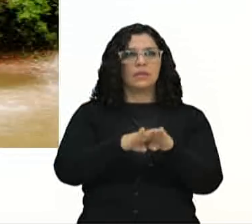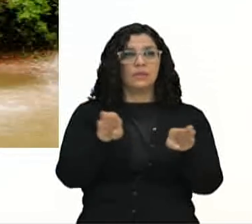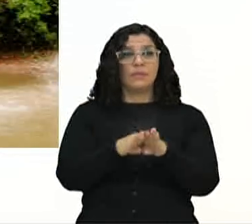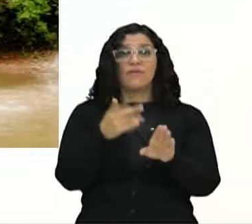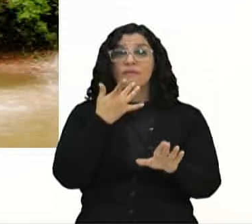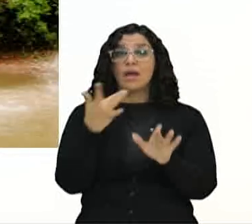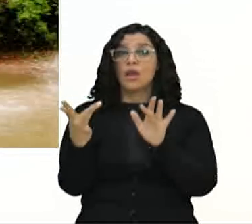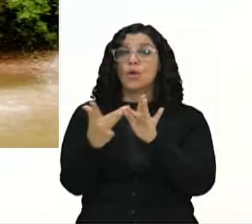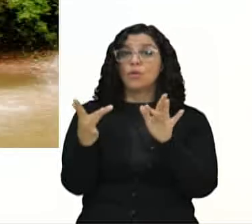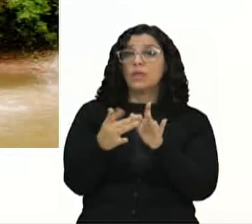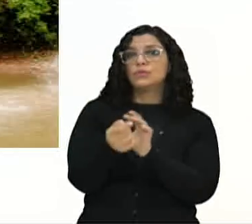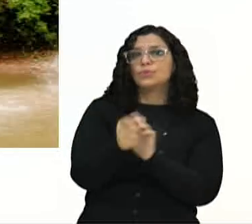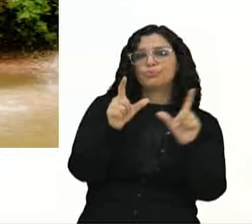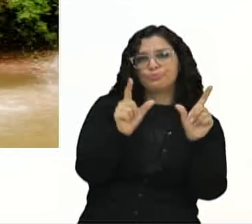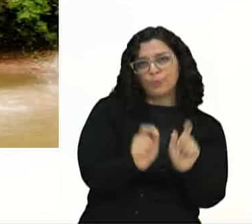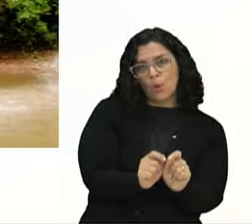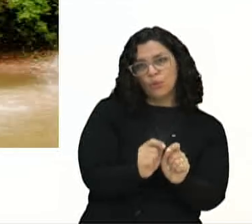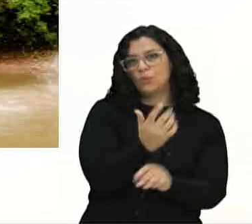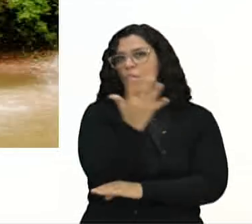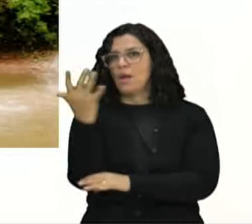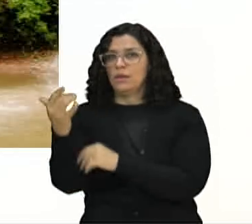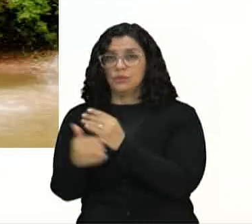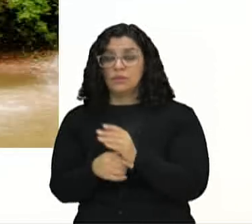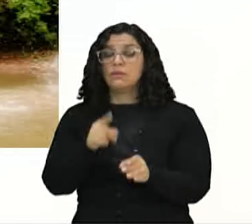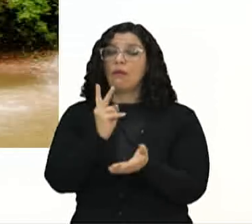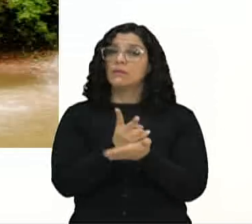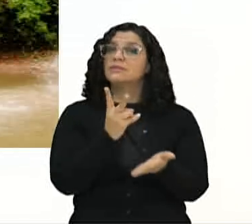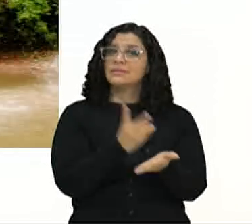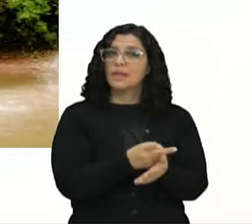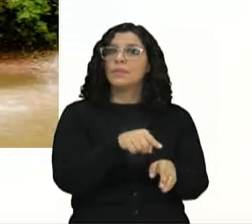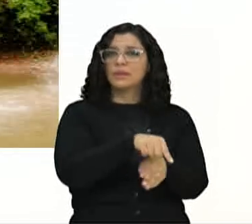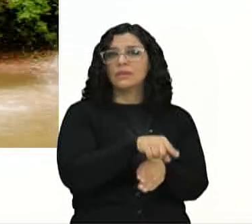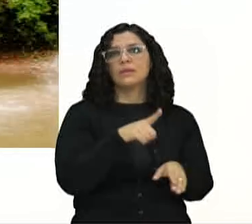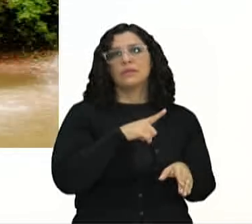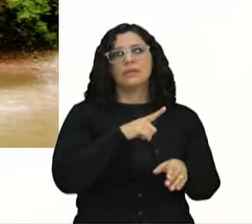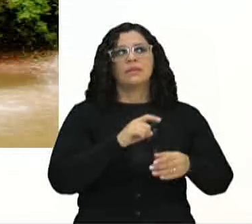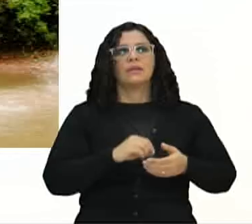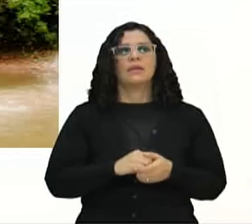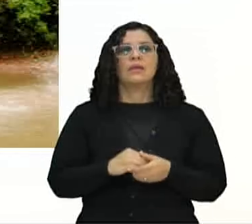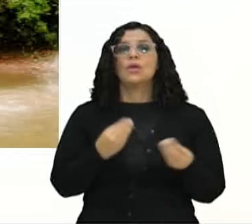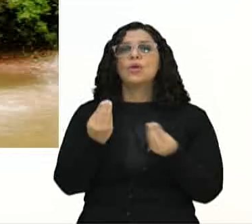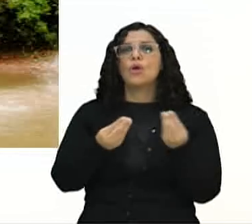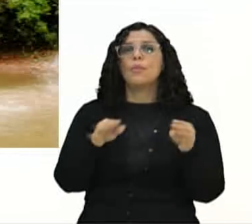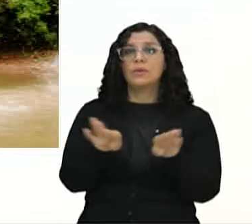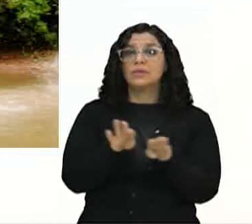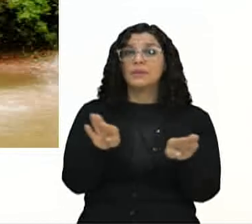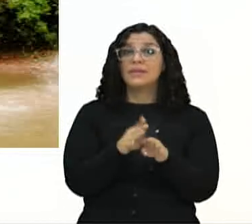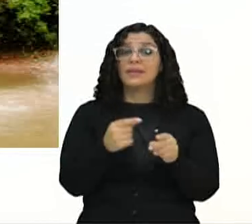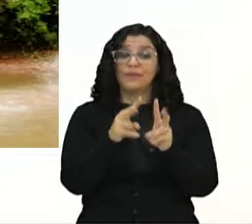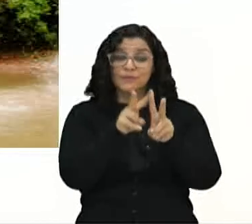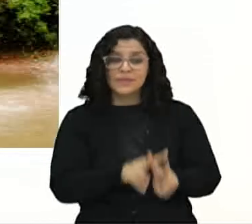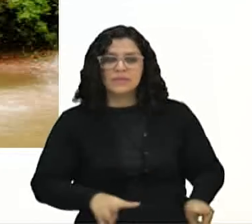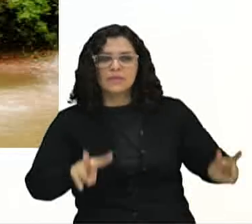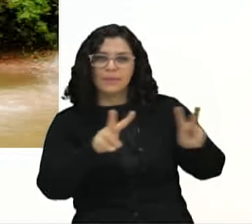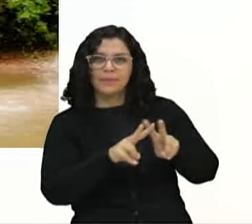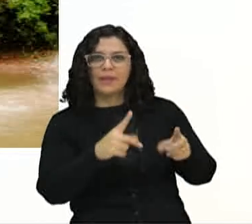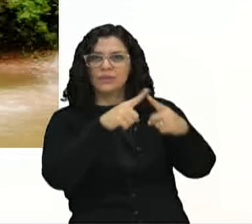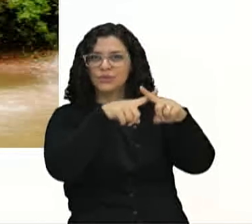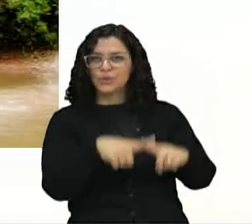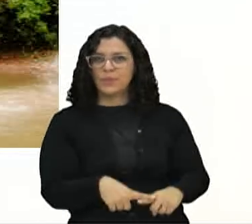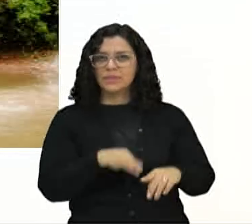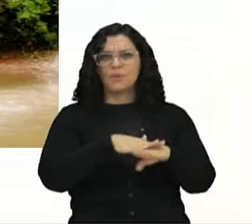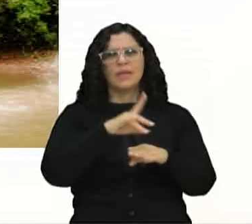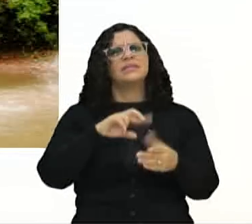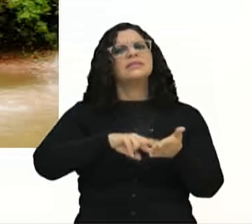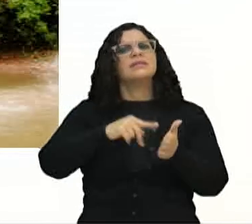fator de contato com a natureza, são cada vez mais em número, conferindo mais visibilidade nas competições. O que